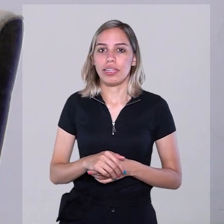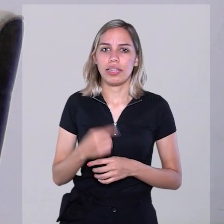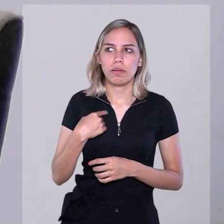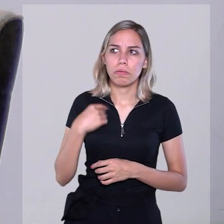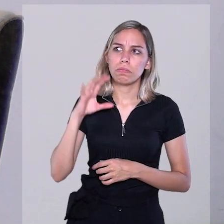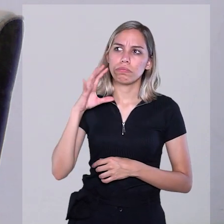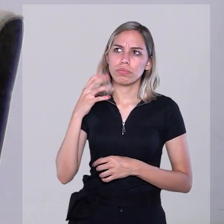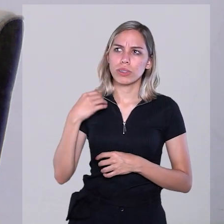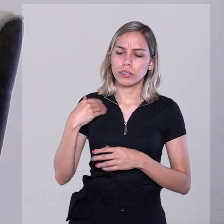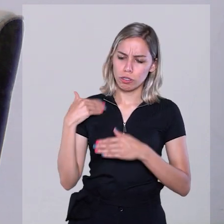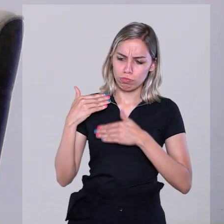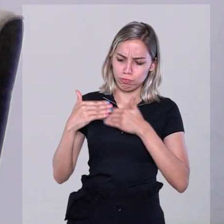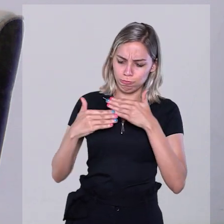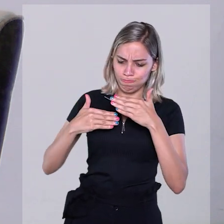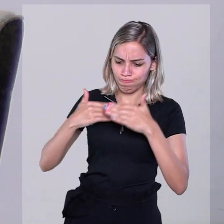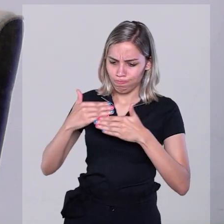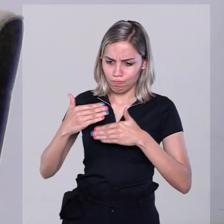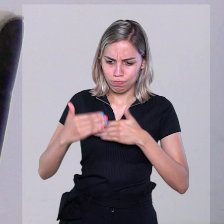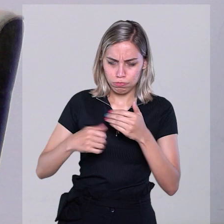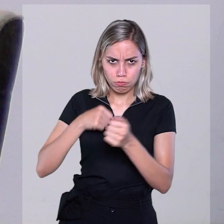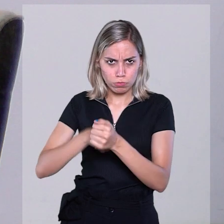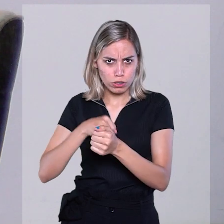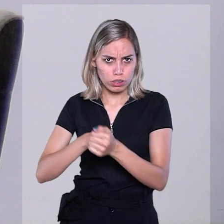me ocupou ali por volta de